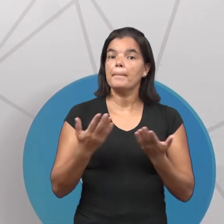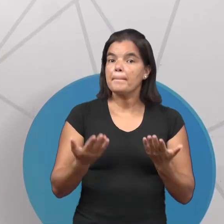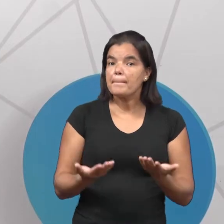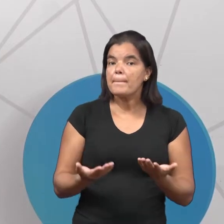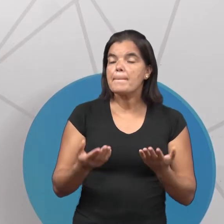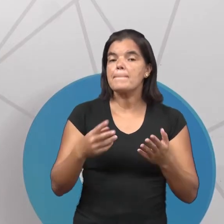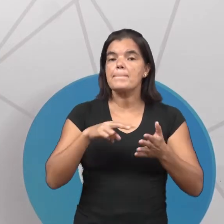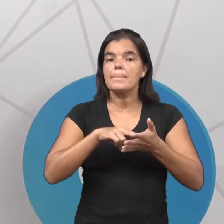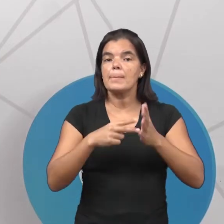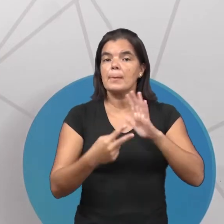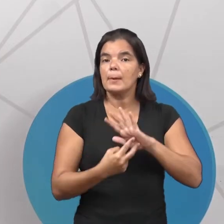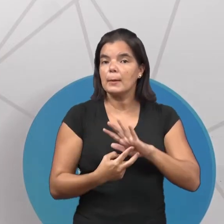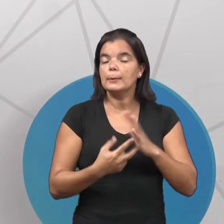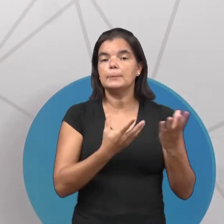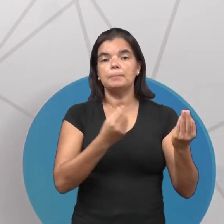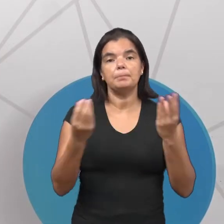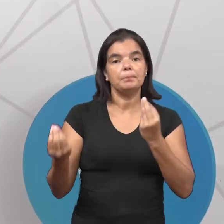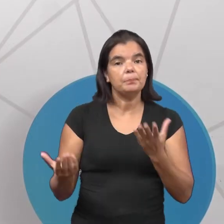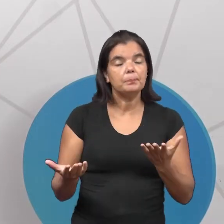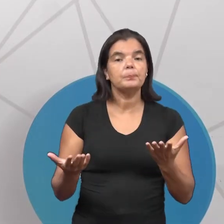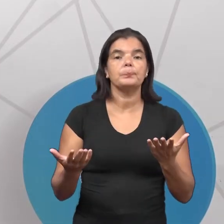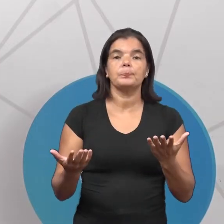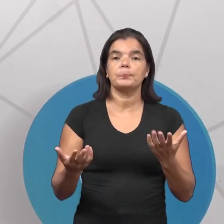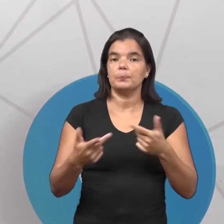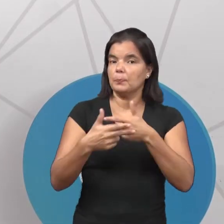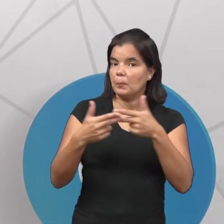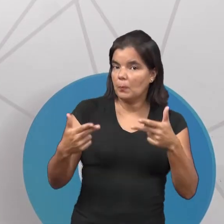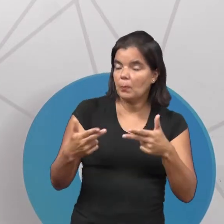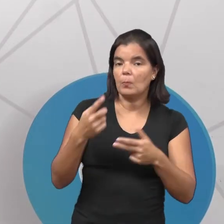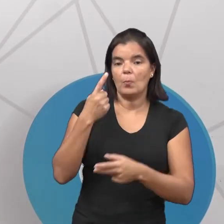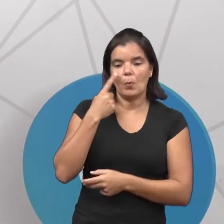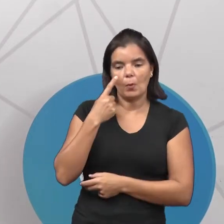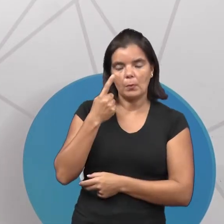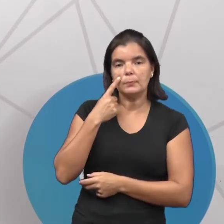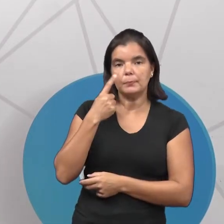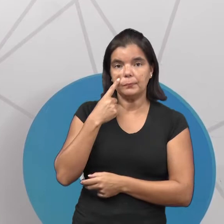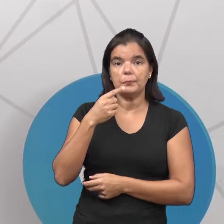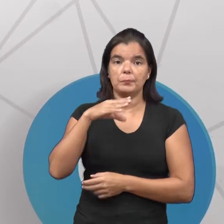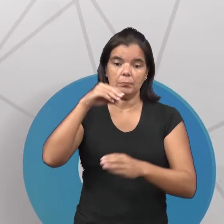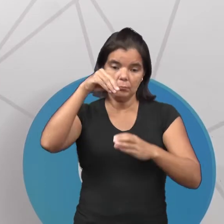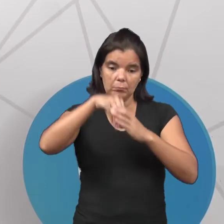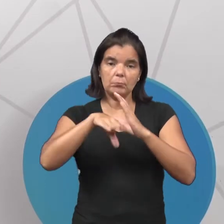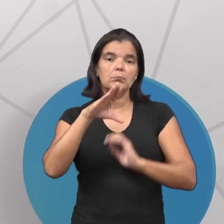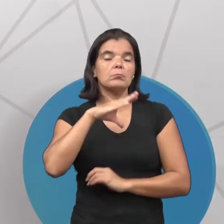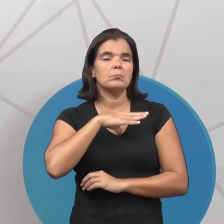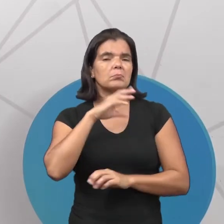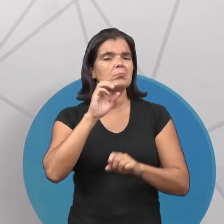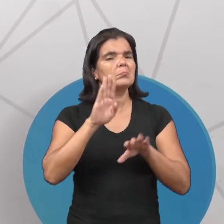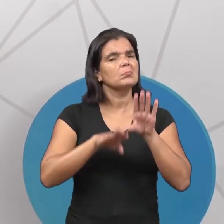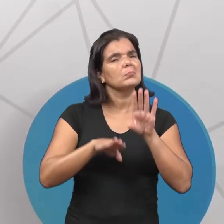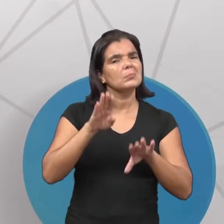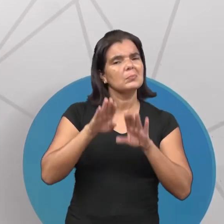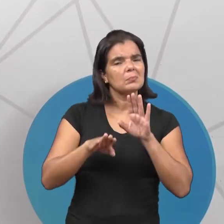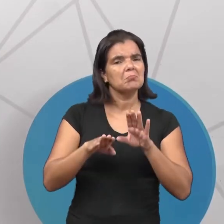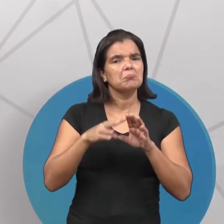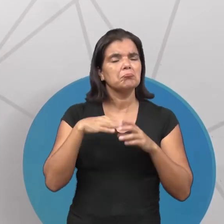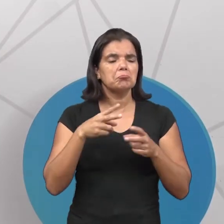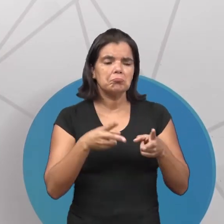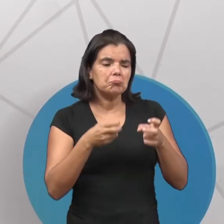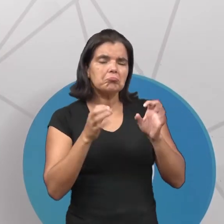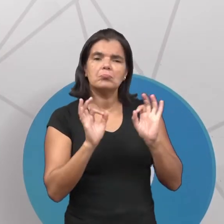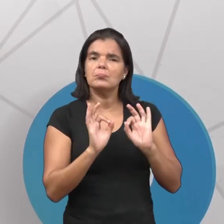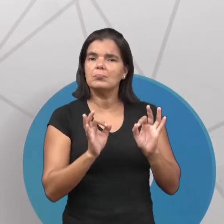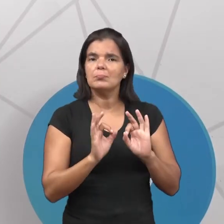nesse sentido, muitas das coisas que nós vemos na nossa cidade, às vezes passam